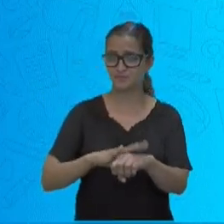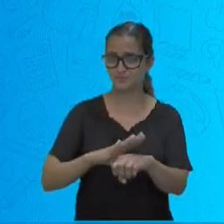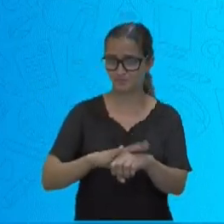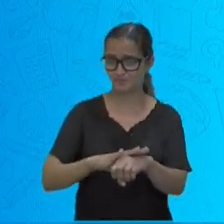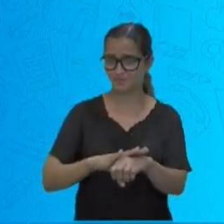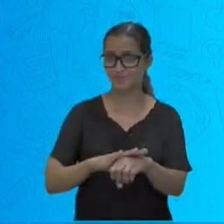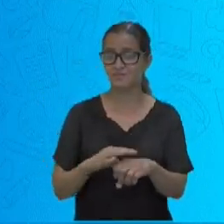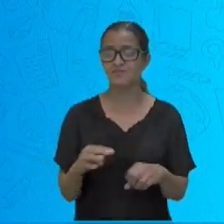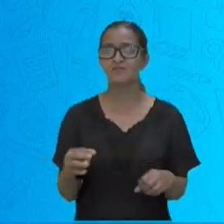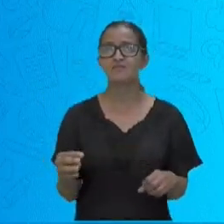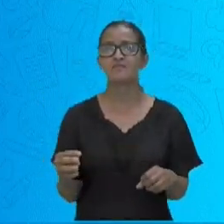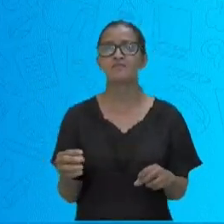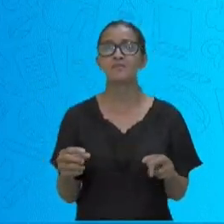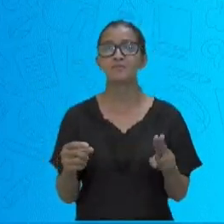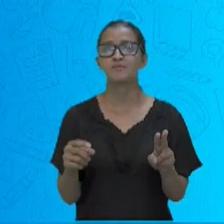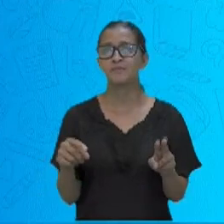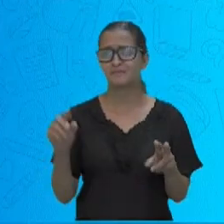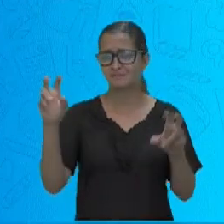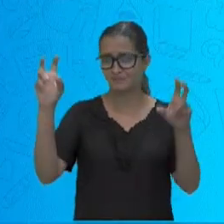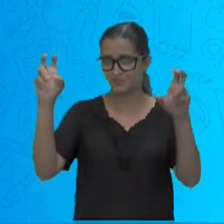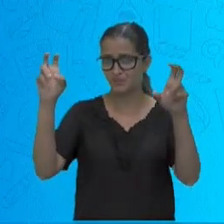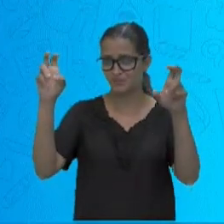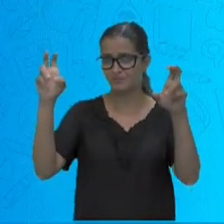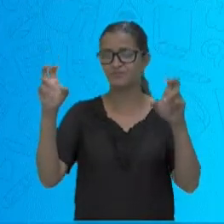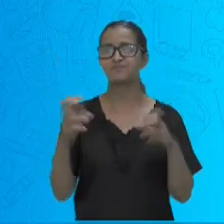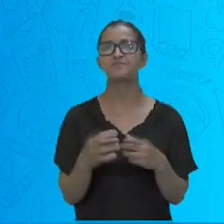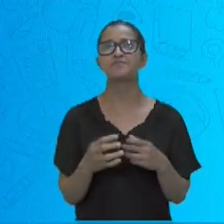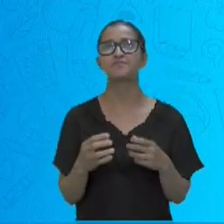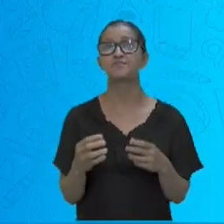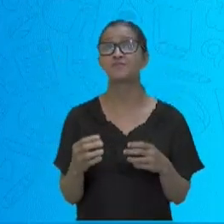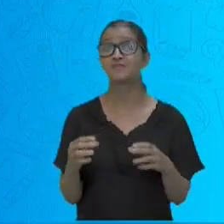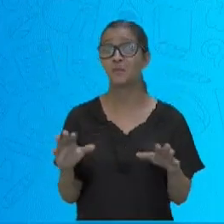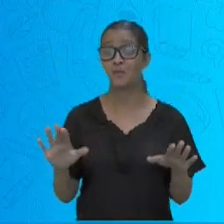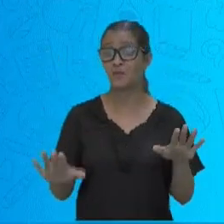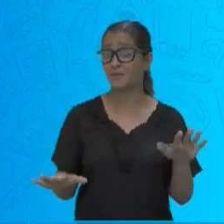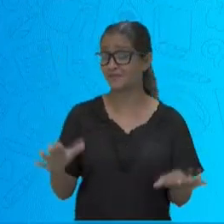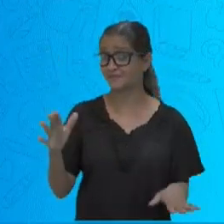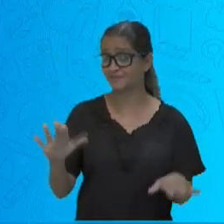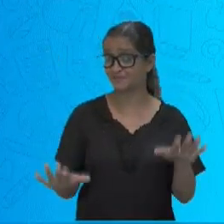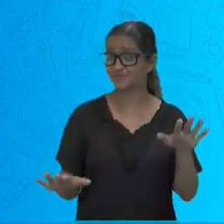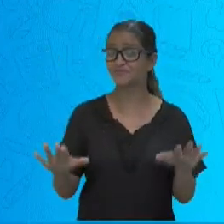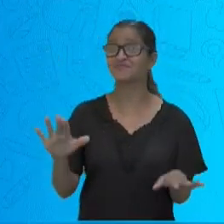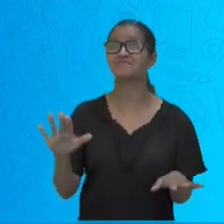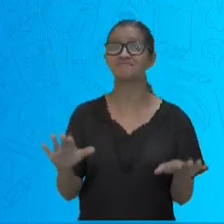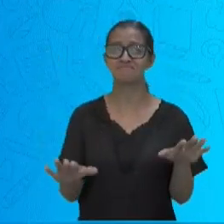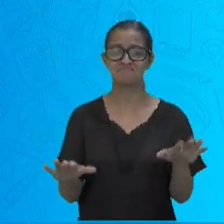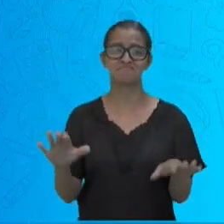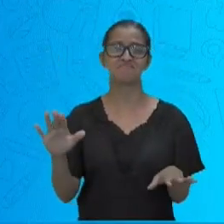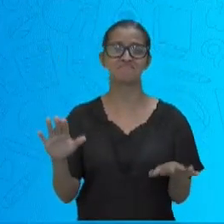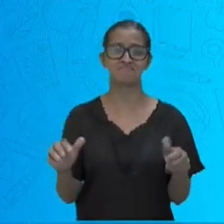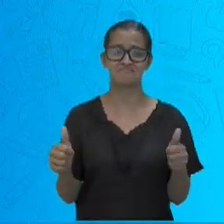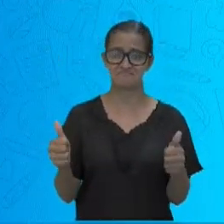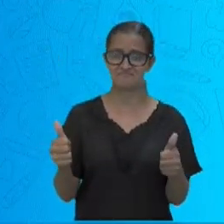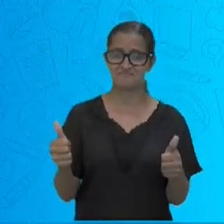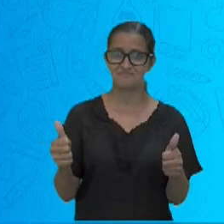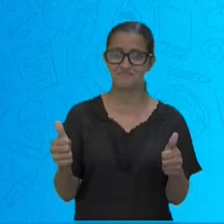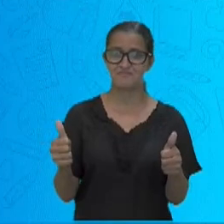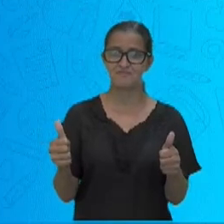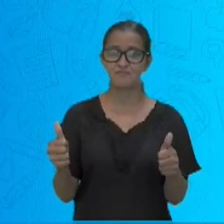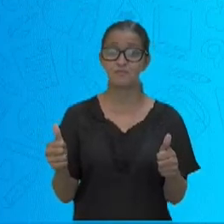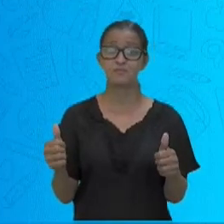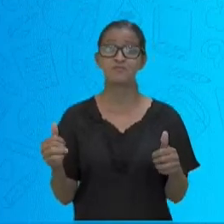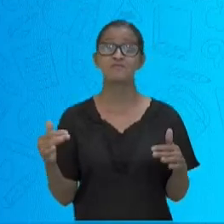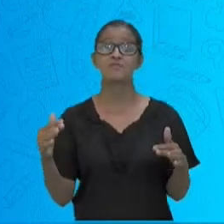matemática. A unidade temática que nós iremos trabalhar é probabilidade e estatística. A